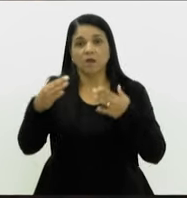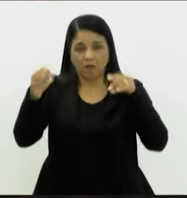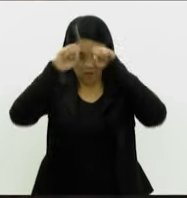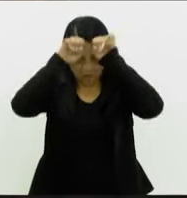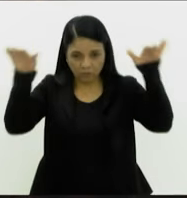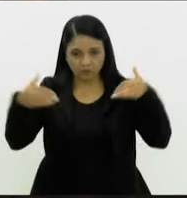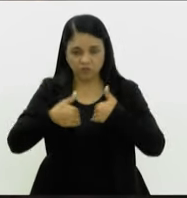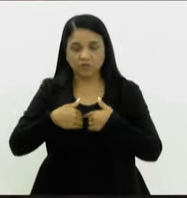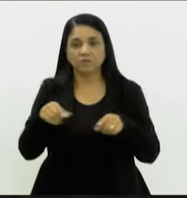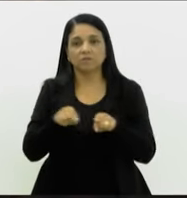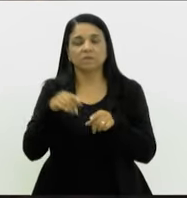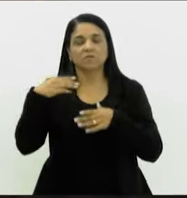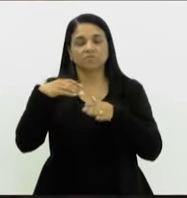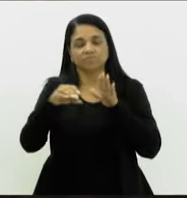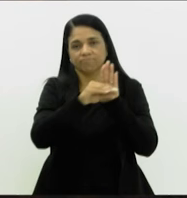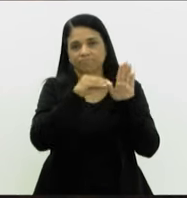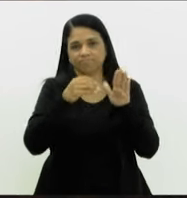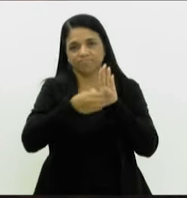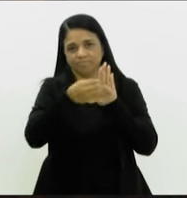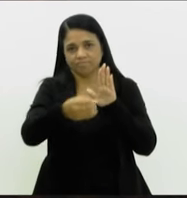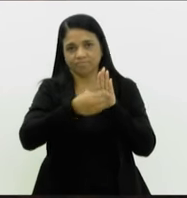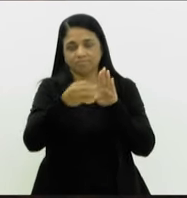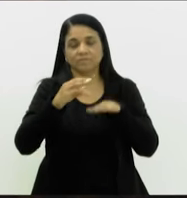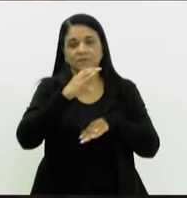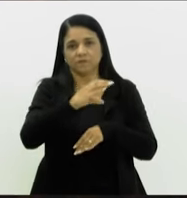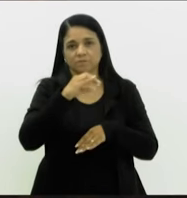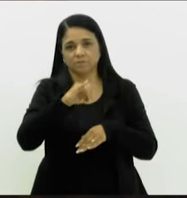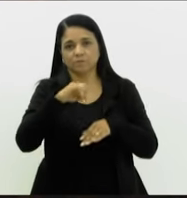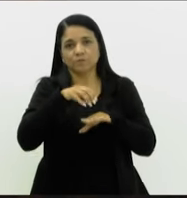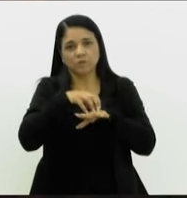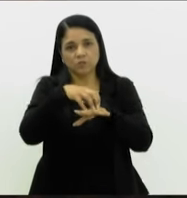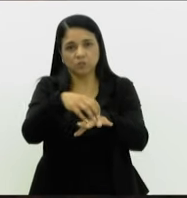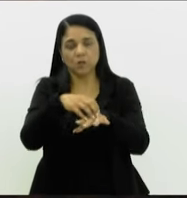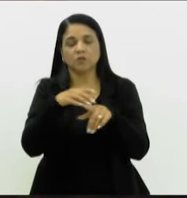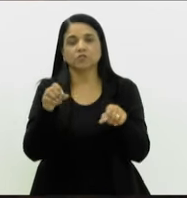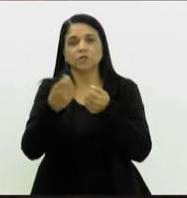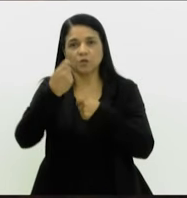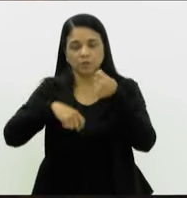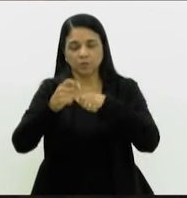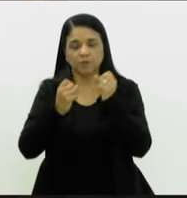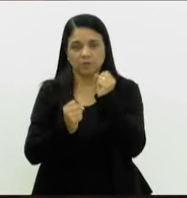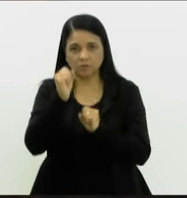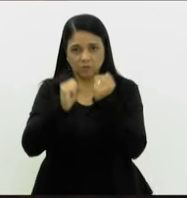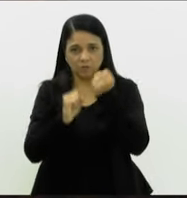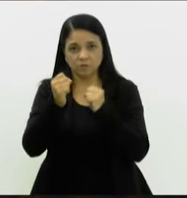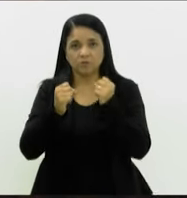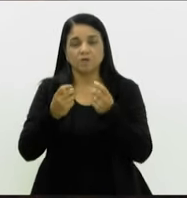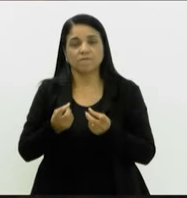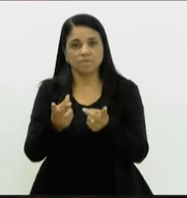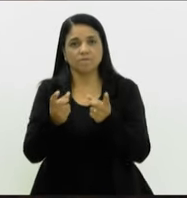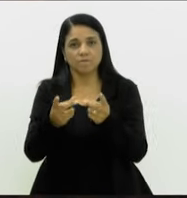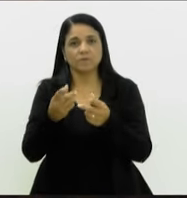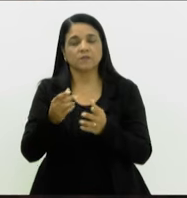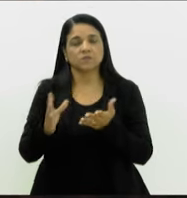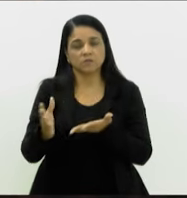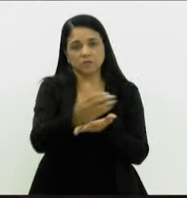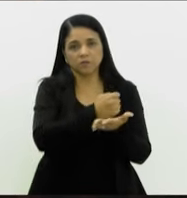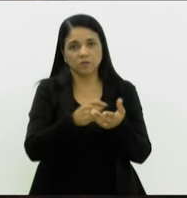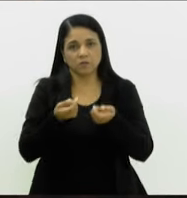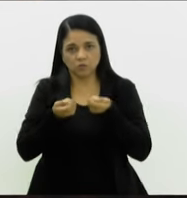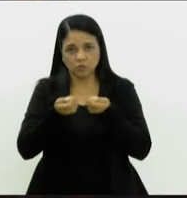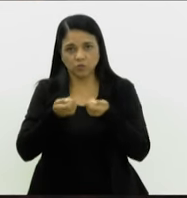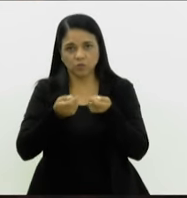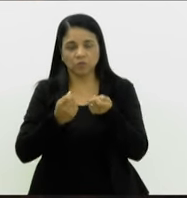Justiça, de Transporte, da Pessoa com Deficiência, de Economia, Indústria e Comércio, de Tributação, Controle